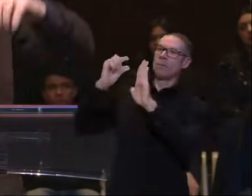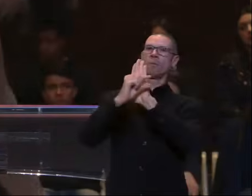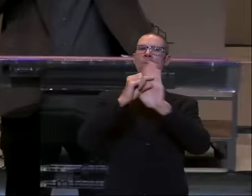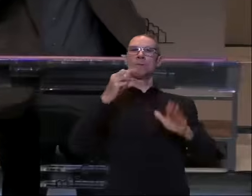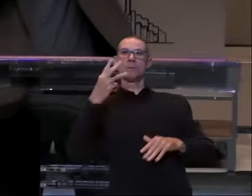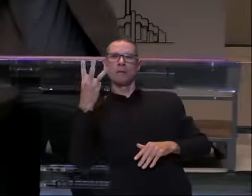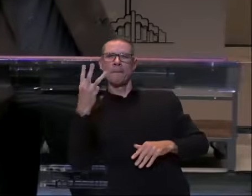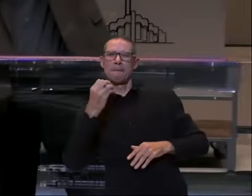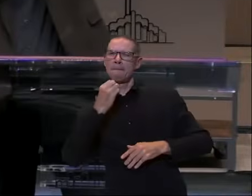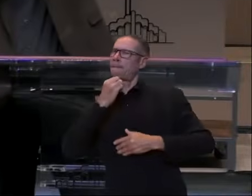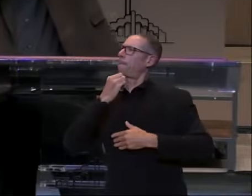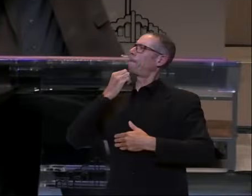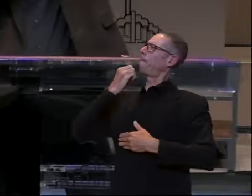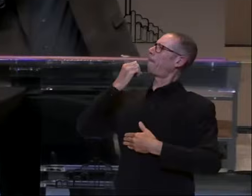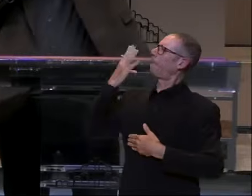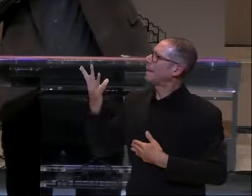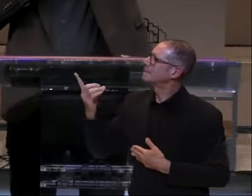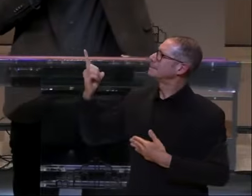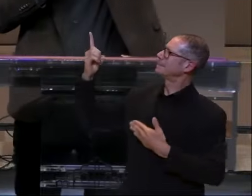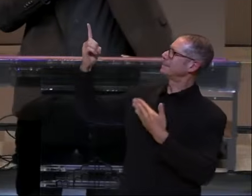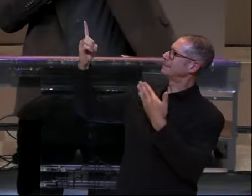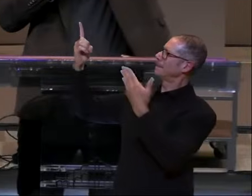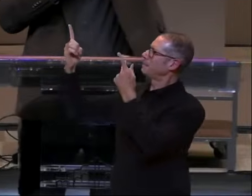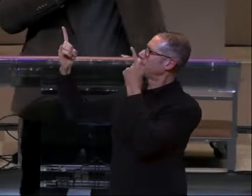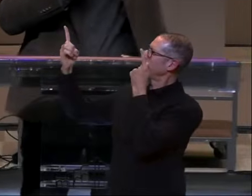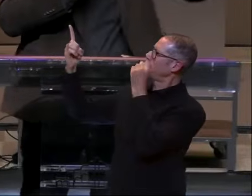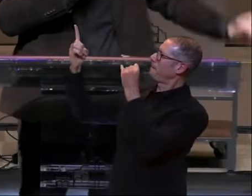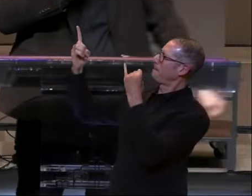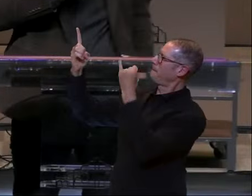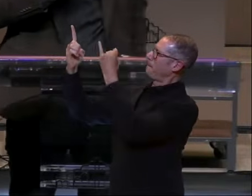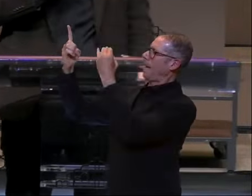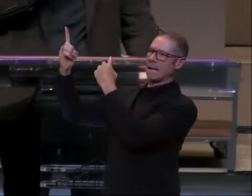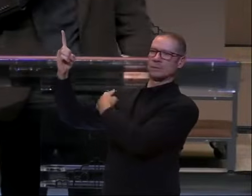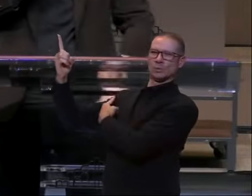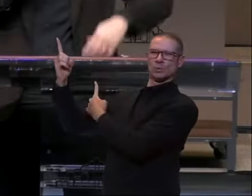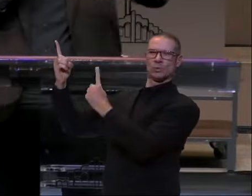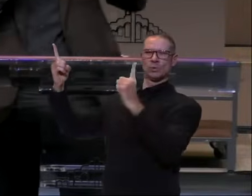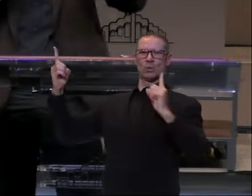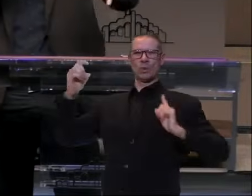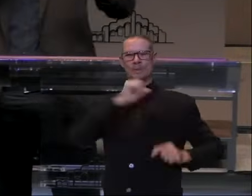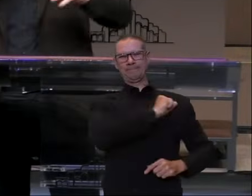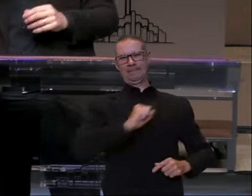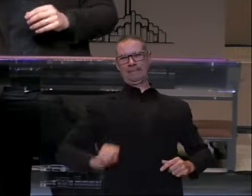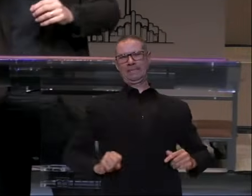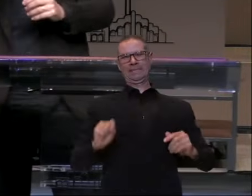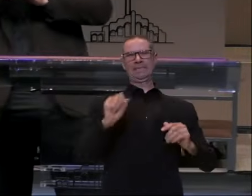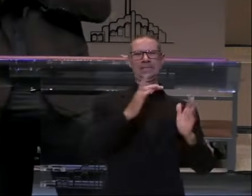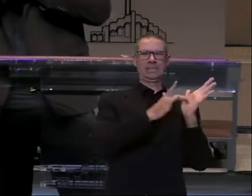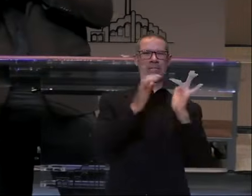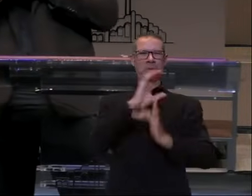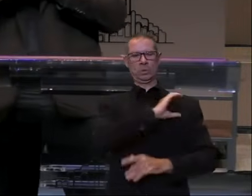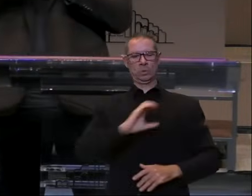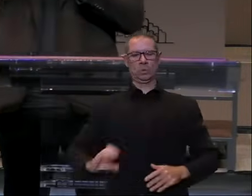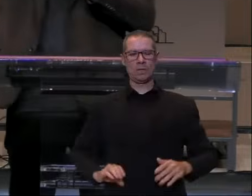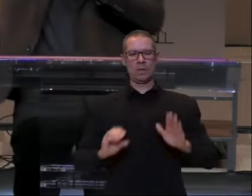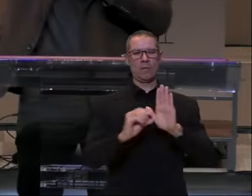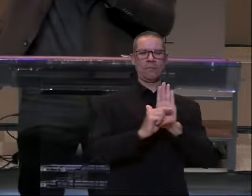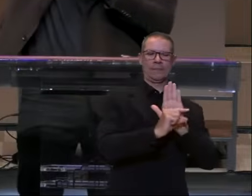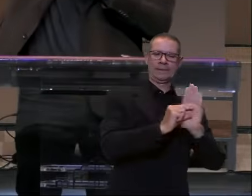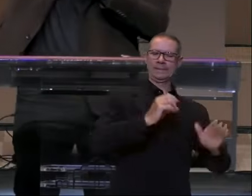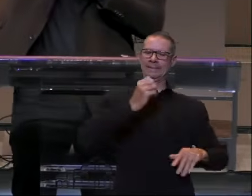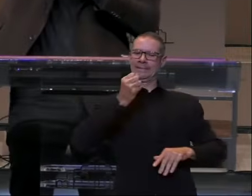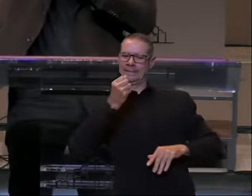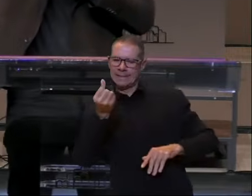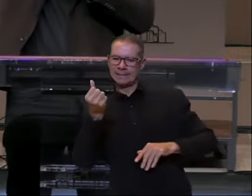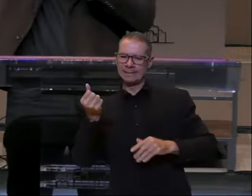ele diz: bendito seja o Deus e Pai de nosso Senhor Jesus Cristo. No versículo 6 ele vai dizer: ele